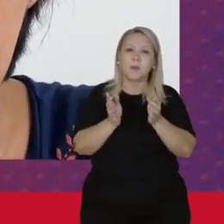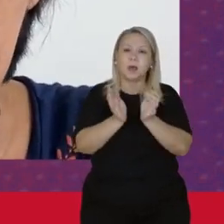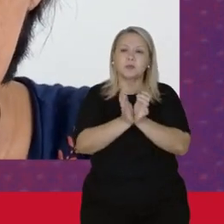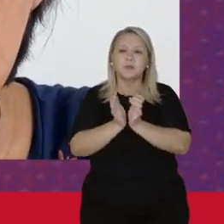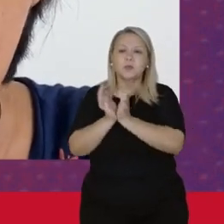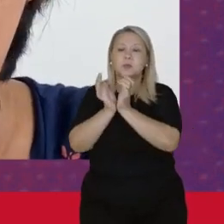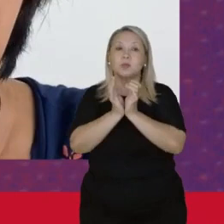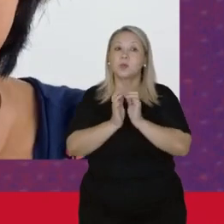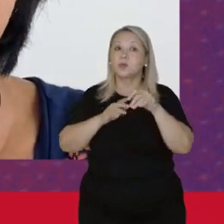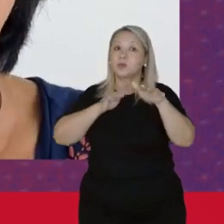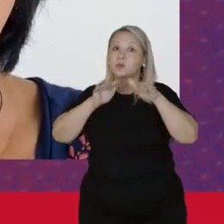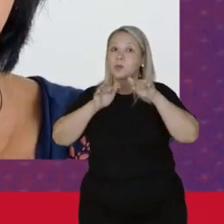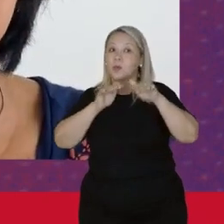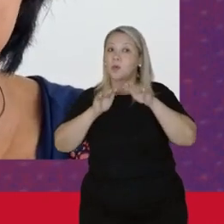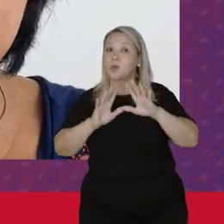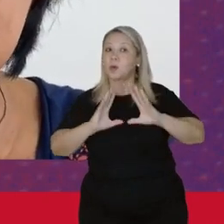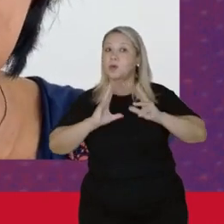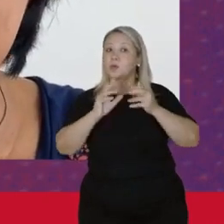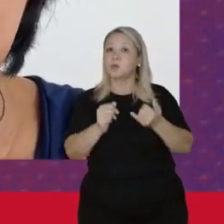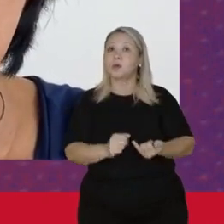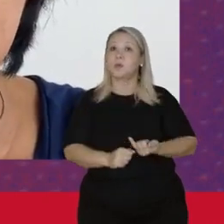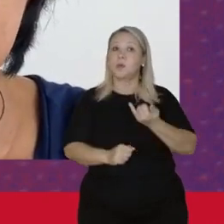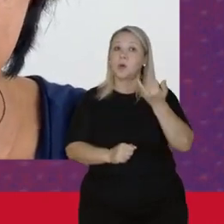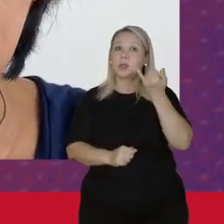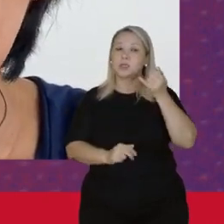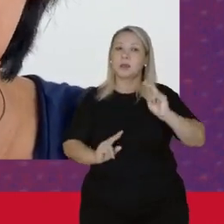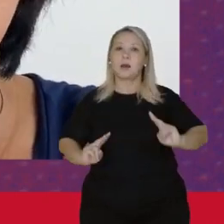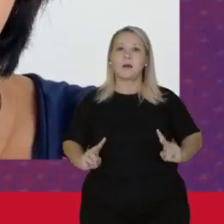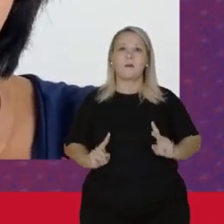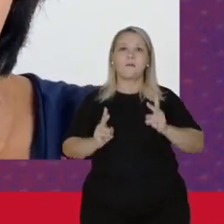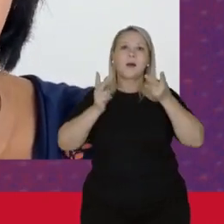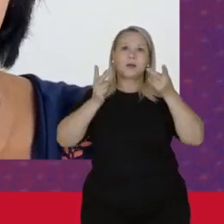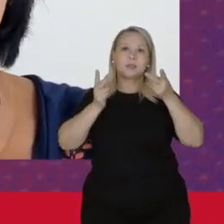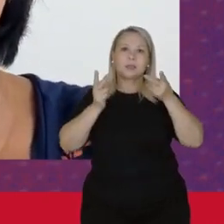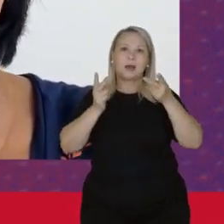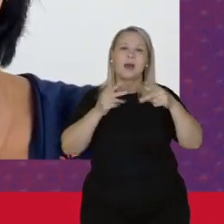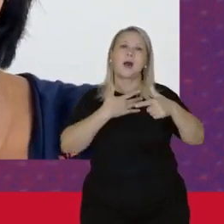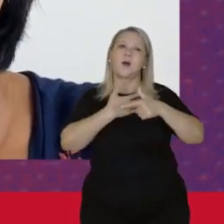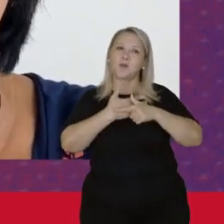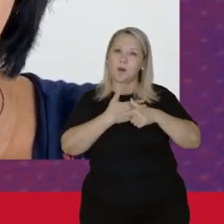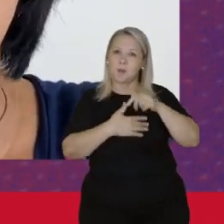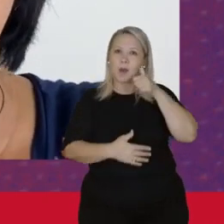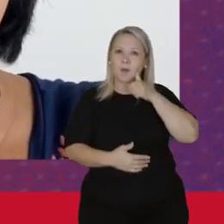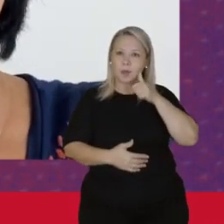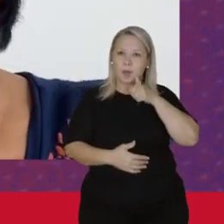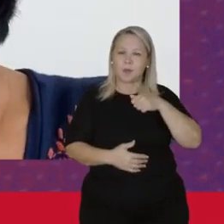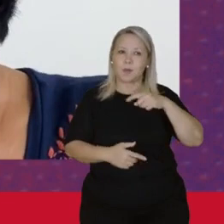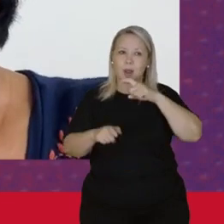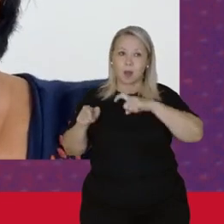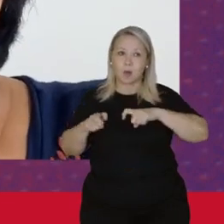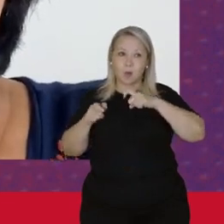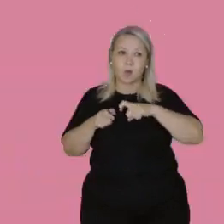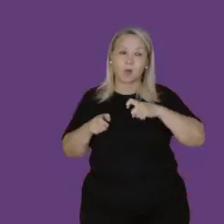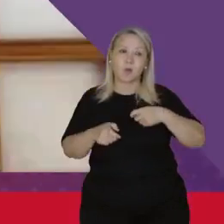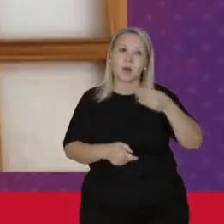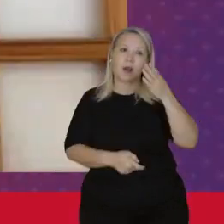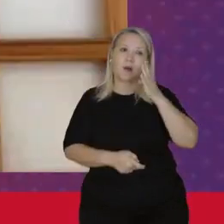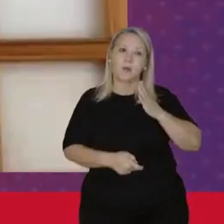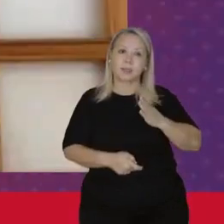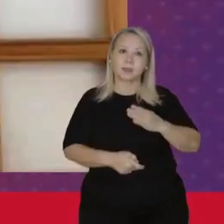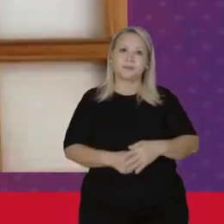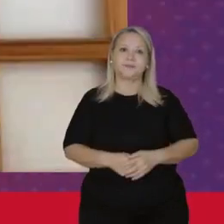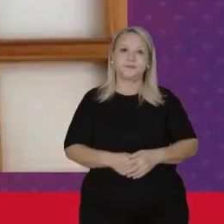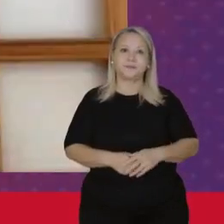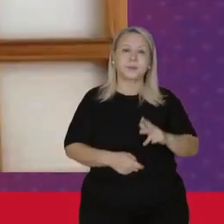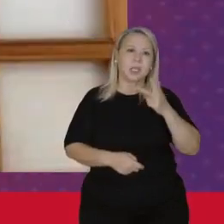dos movimentos, a importância da valorização do papel da mulher no rural brasileiro. Eu acho